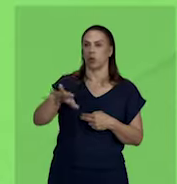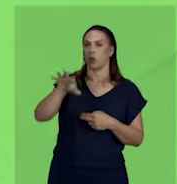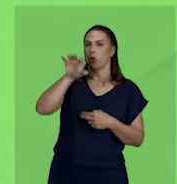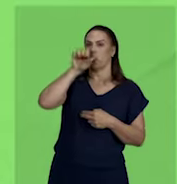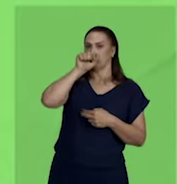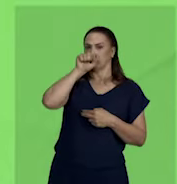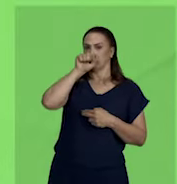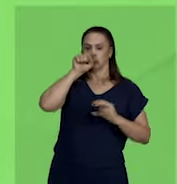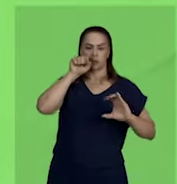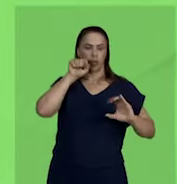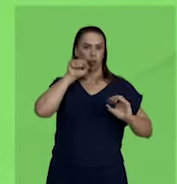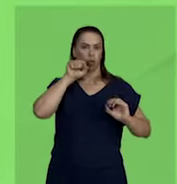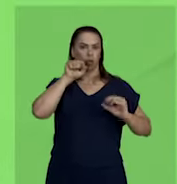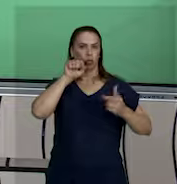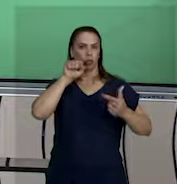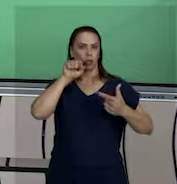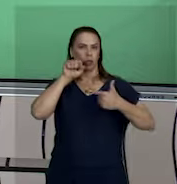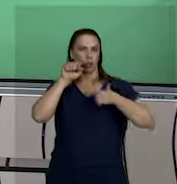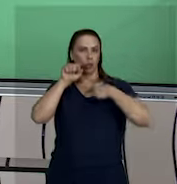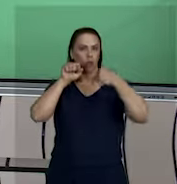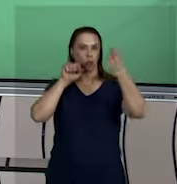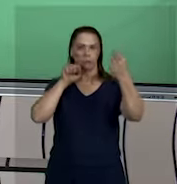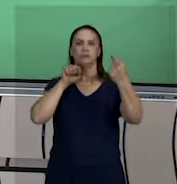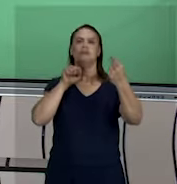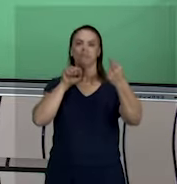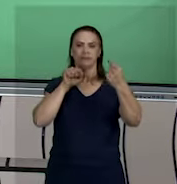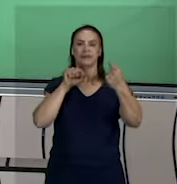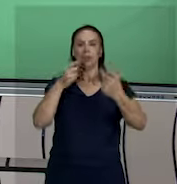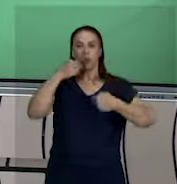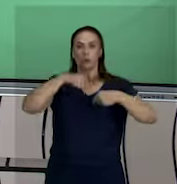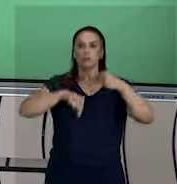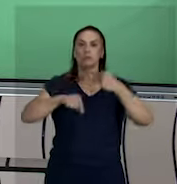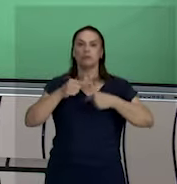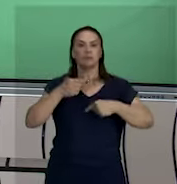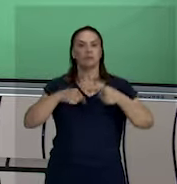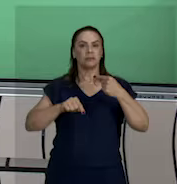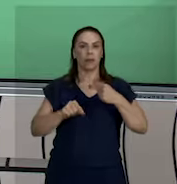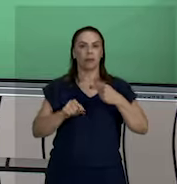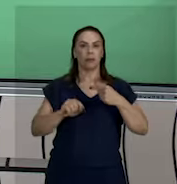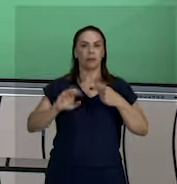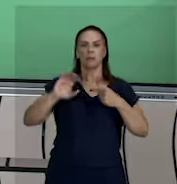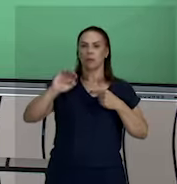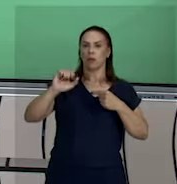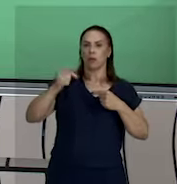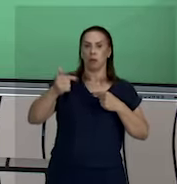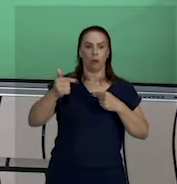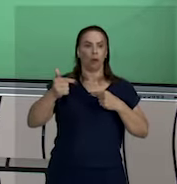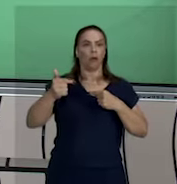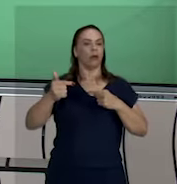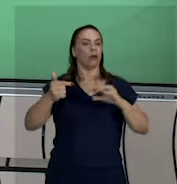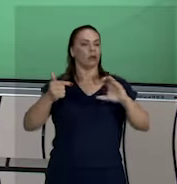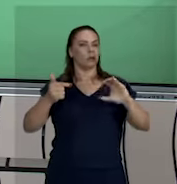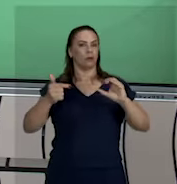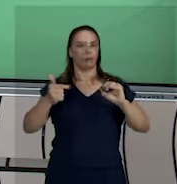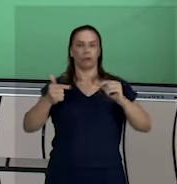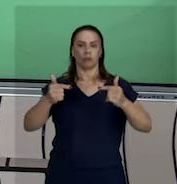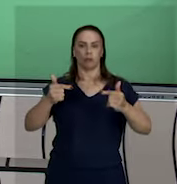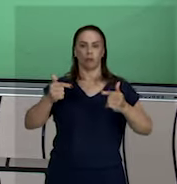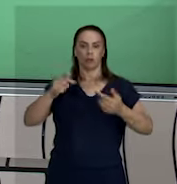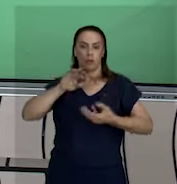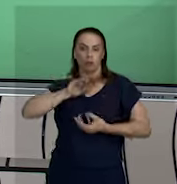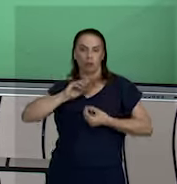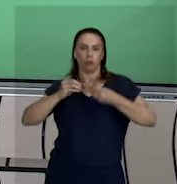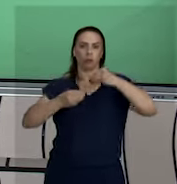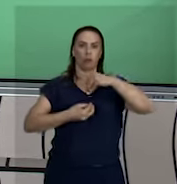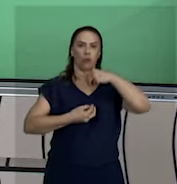para vocês. É esse sistema que realiza a troca gasosa entre o ar, né, que a gente respira, e o